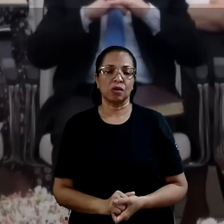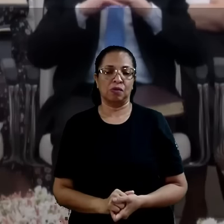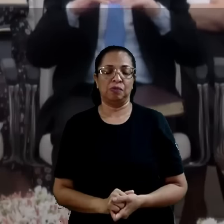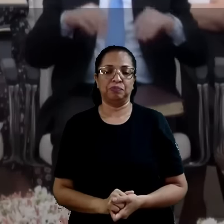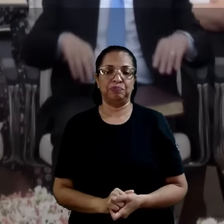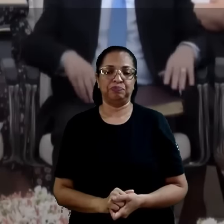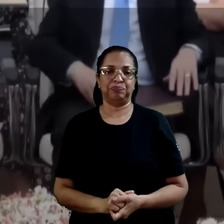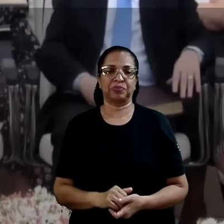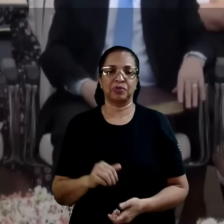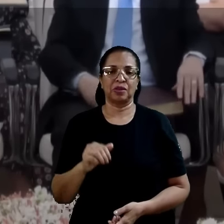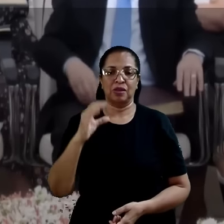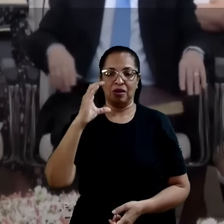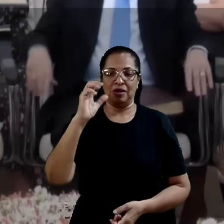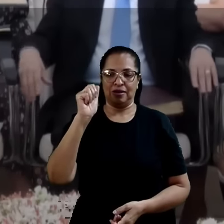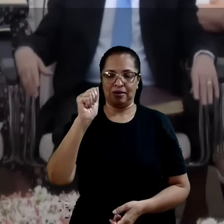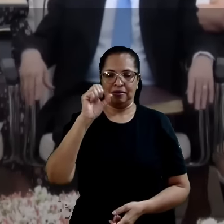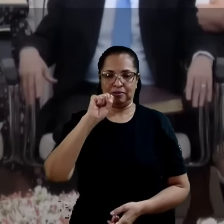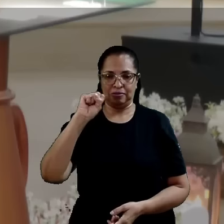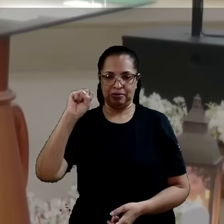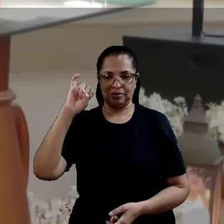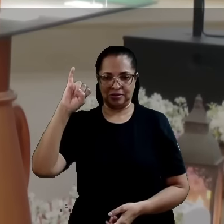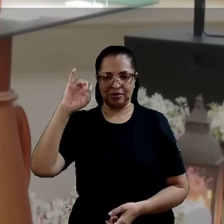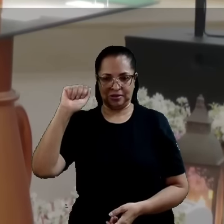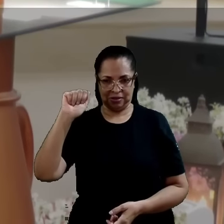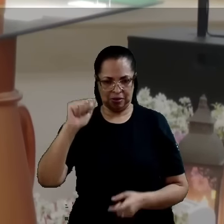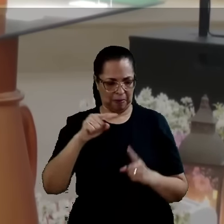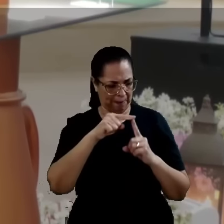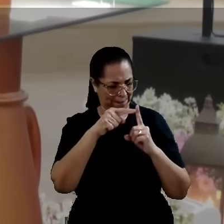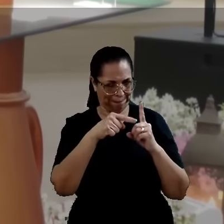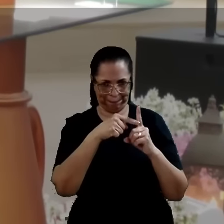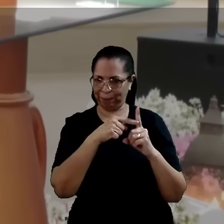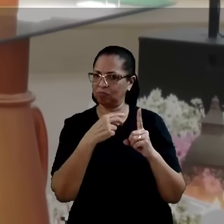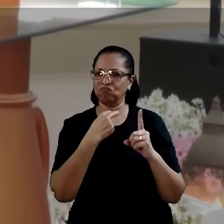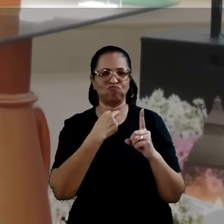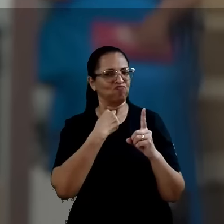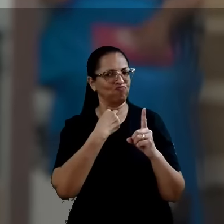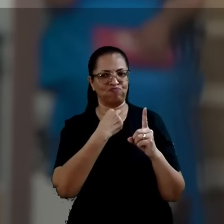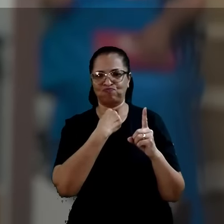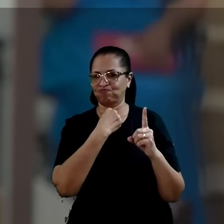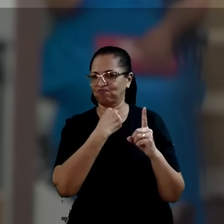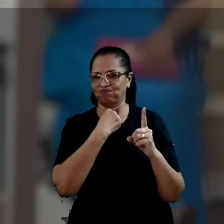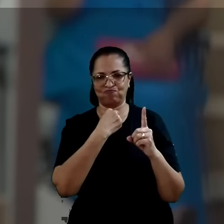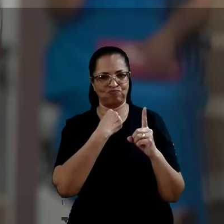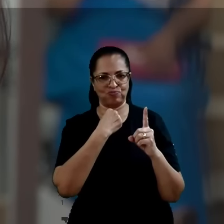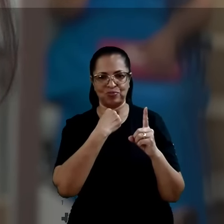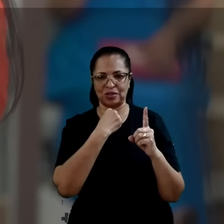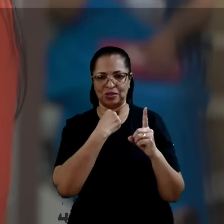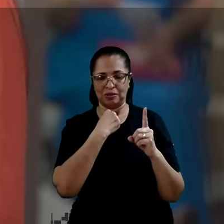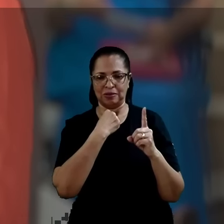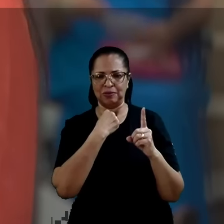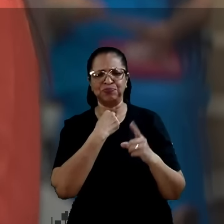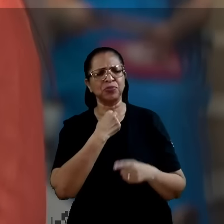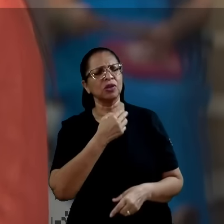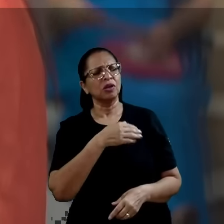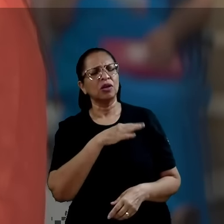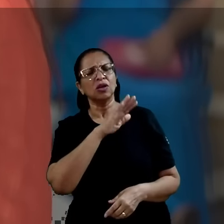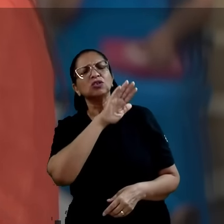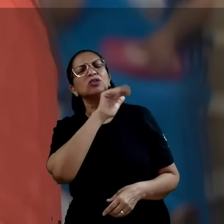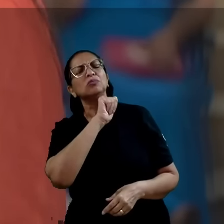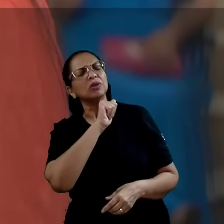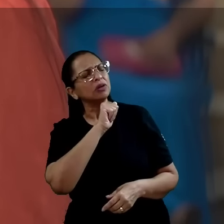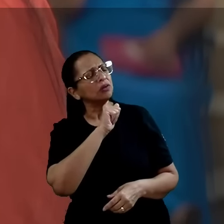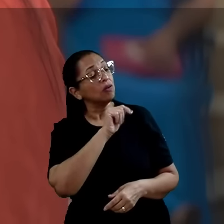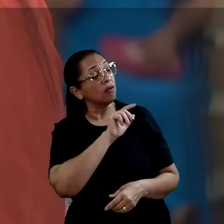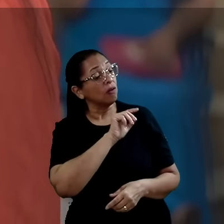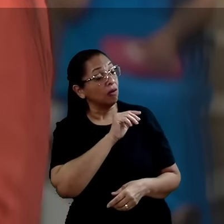falei ccia eu vou te levar numa profeta ela falou não não vou ter filho eu falei você não vai ter se Deus não quiser porque se Deus quiser você vai